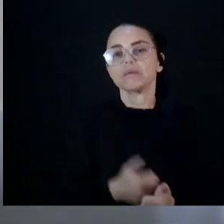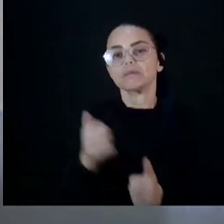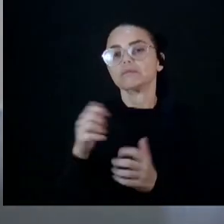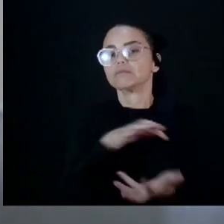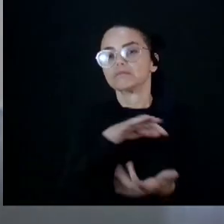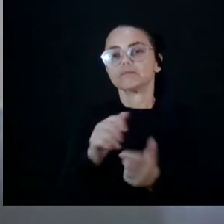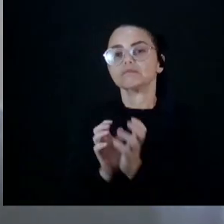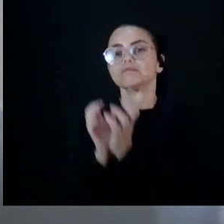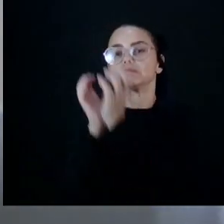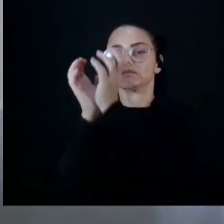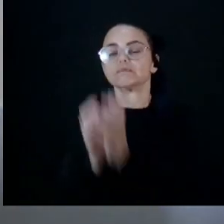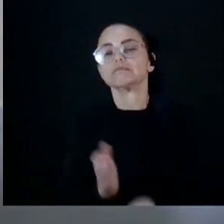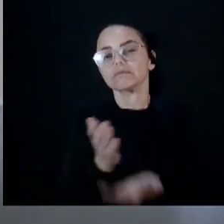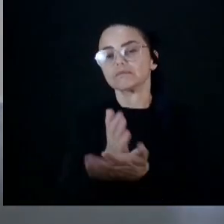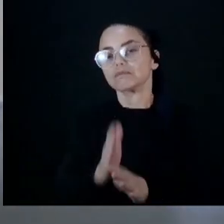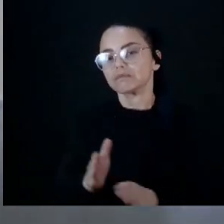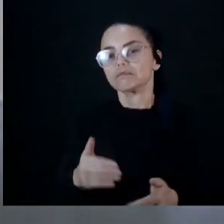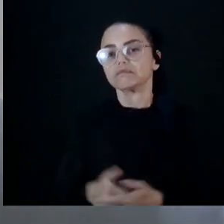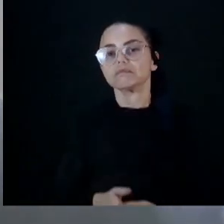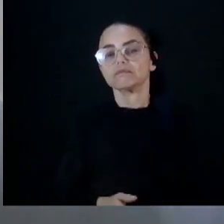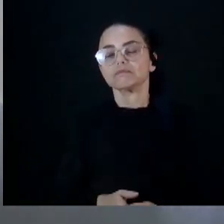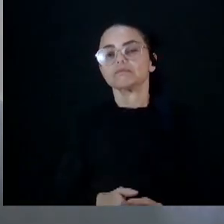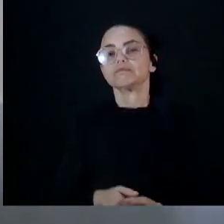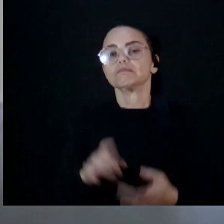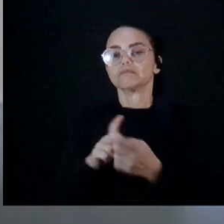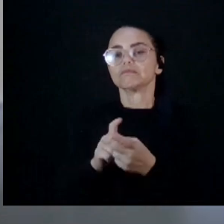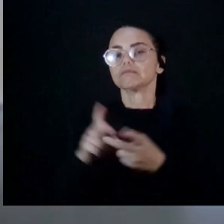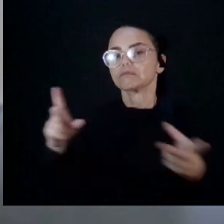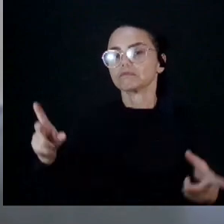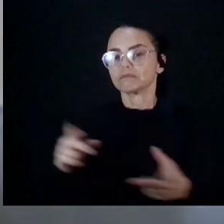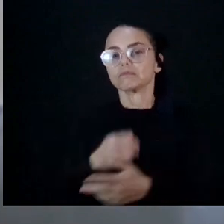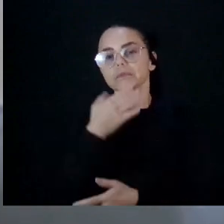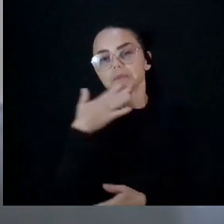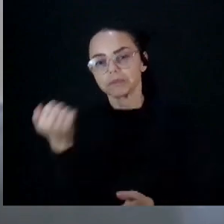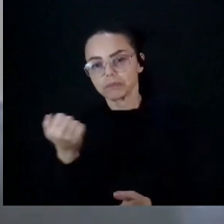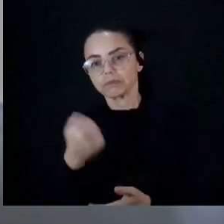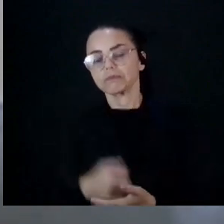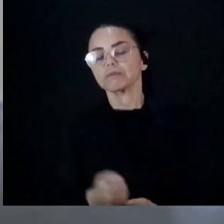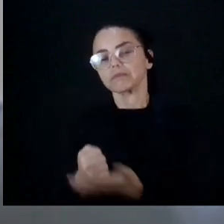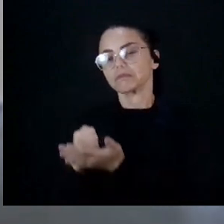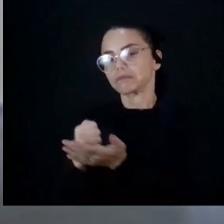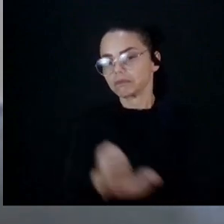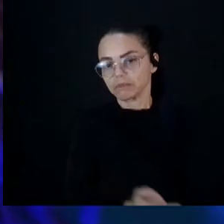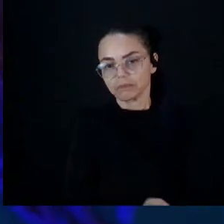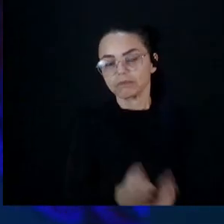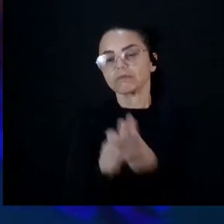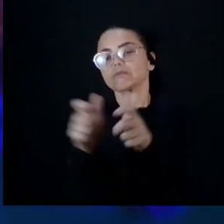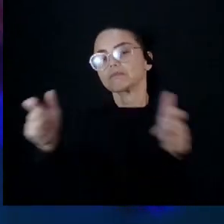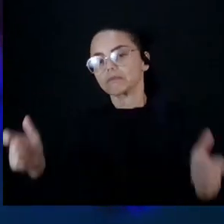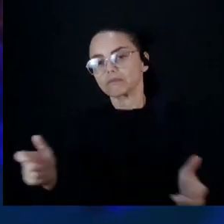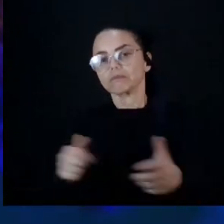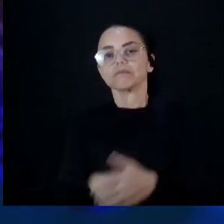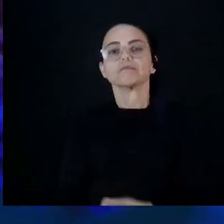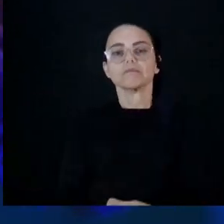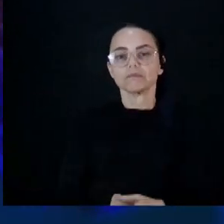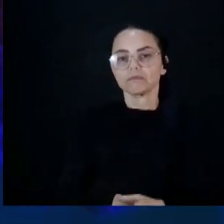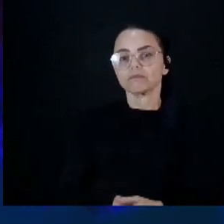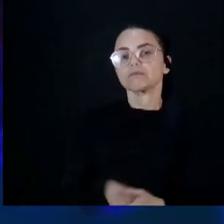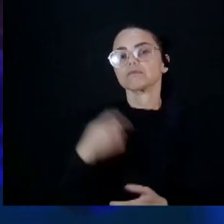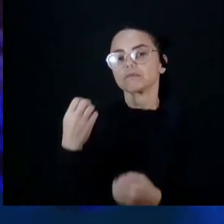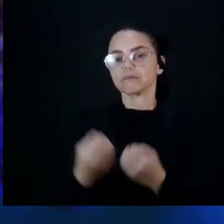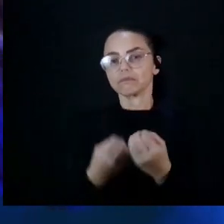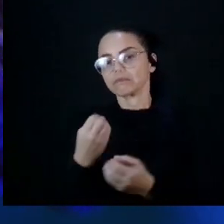Eu acho que de certa forma, é uma democratização, né? Ajuda muito a ampliar um meio